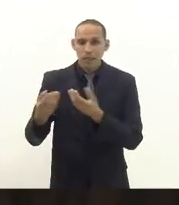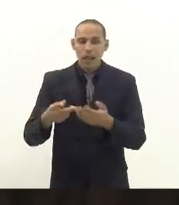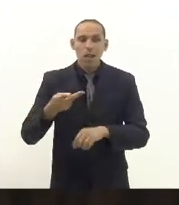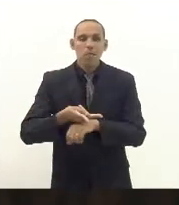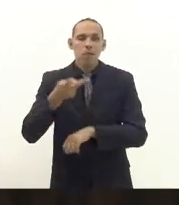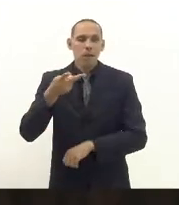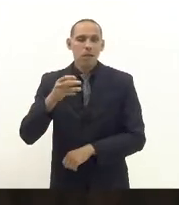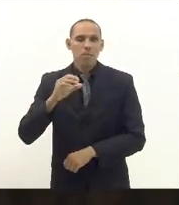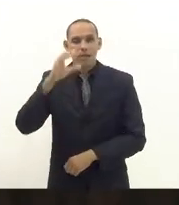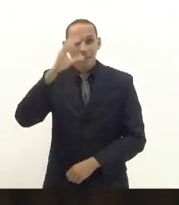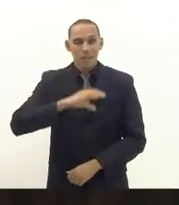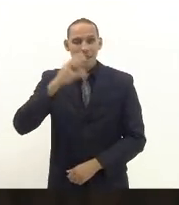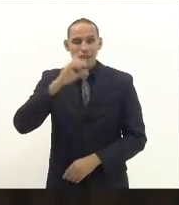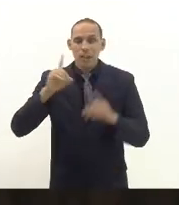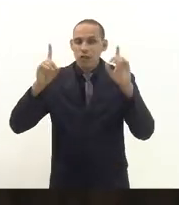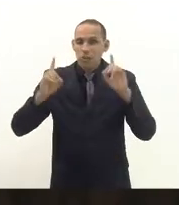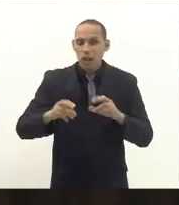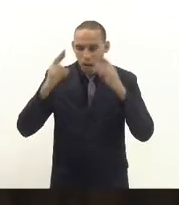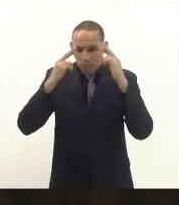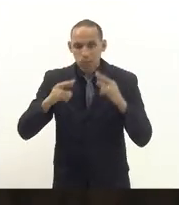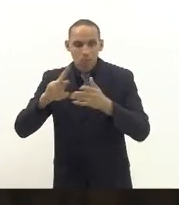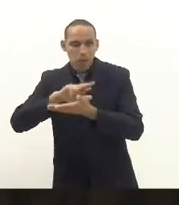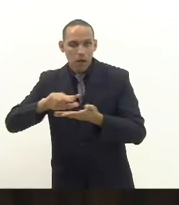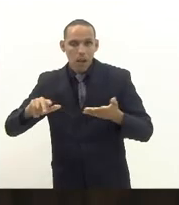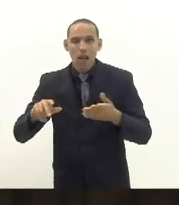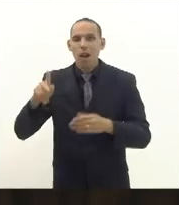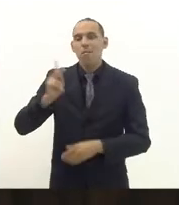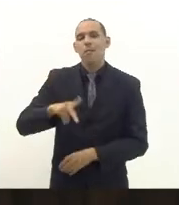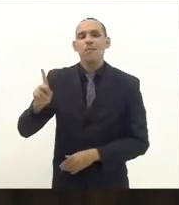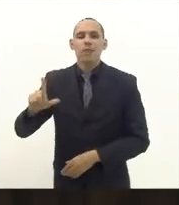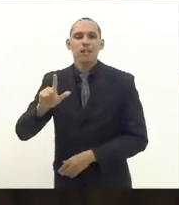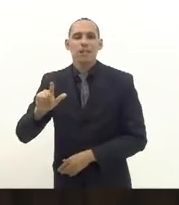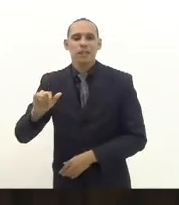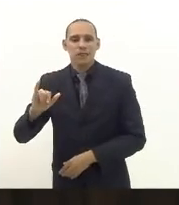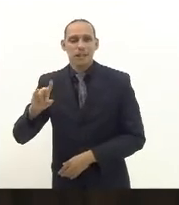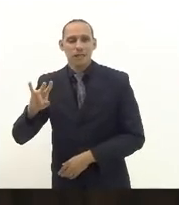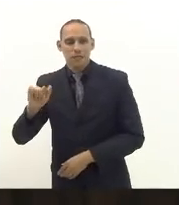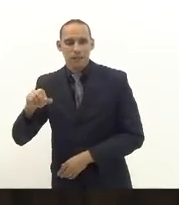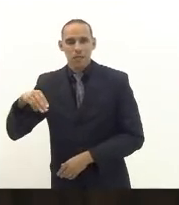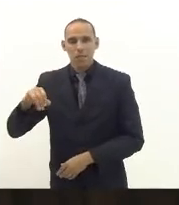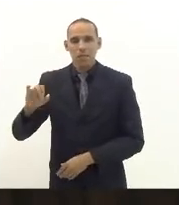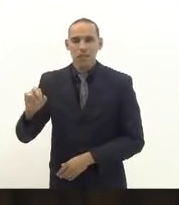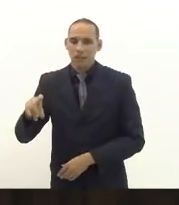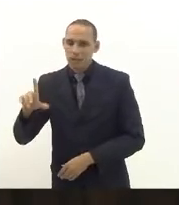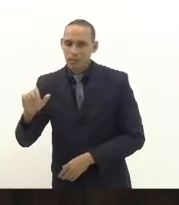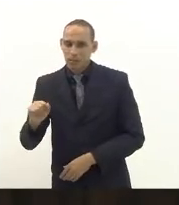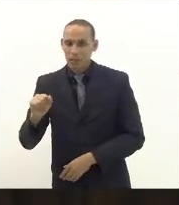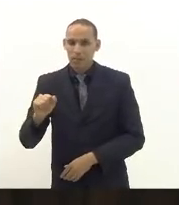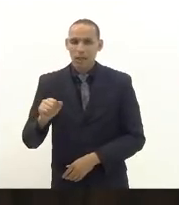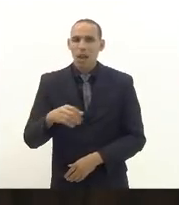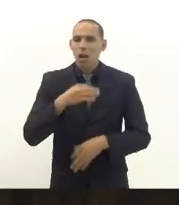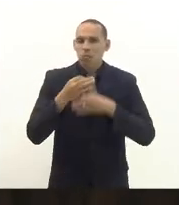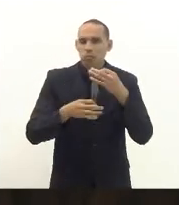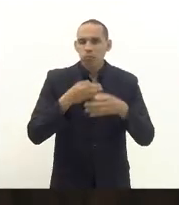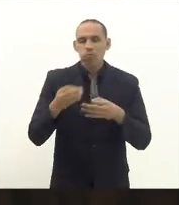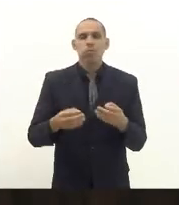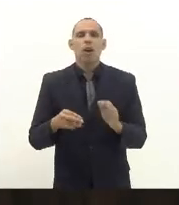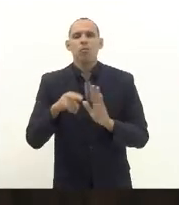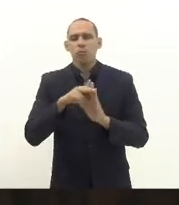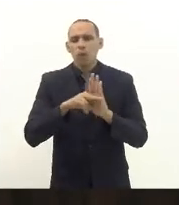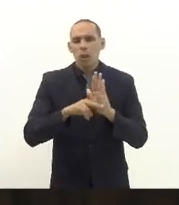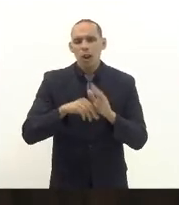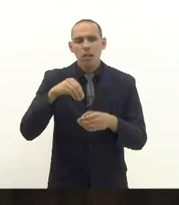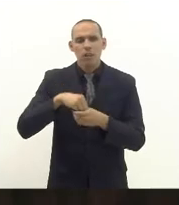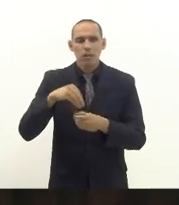prêmio cidadania direito e respeito à diversidade a professora Lívia Miranda parecer da comissão de normas internas e proposições externas favorável